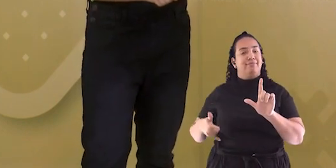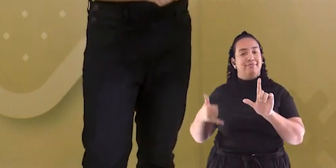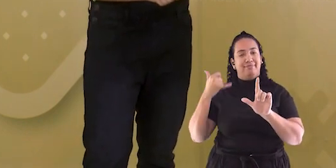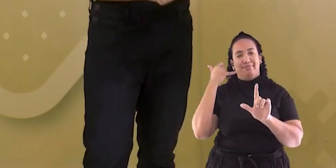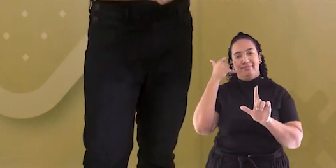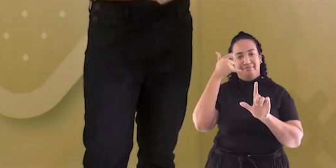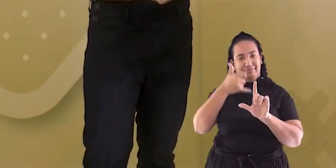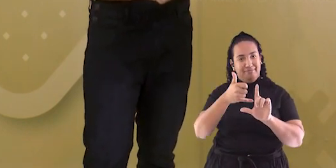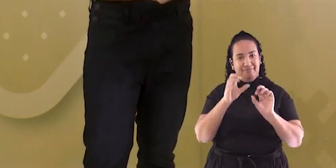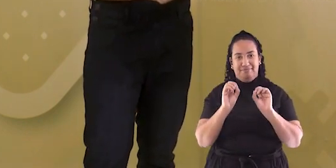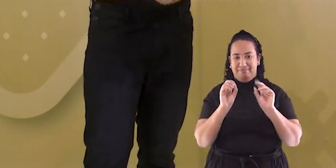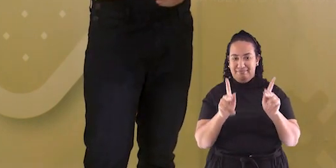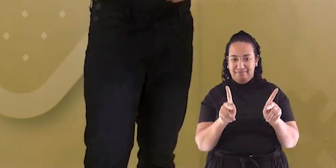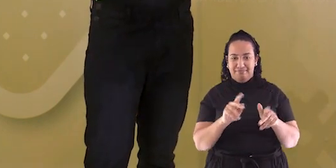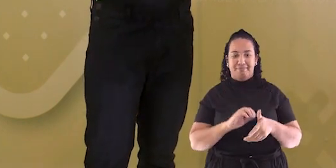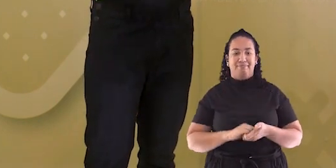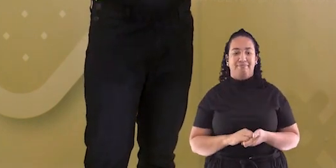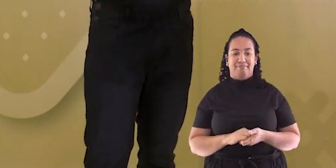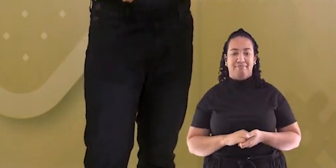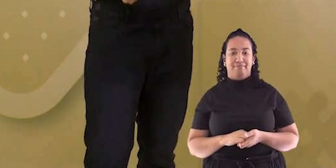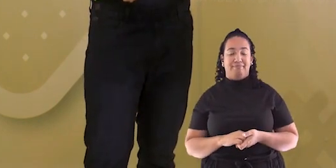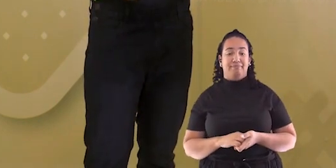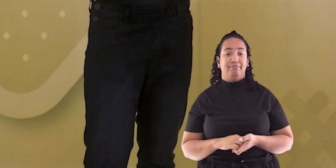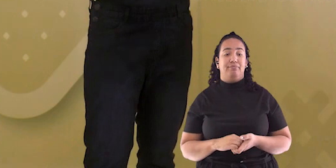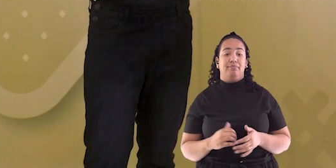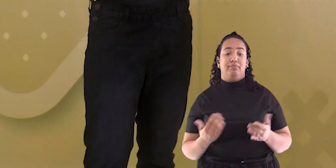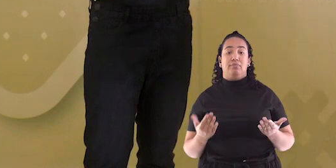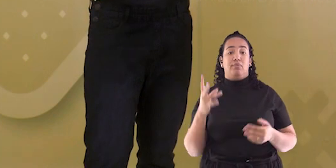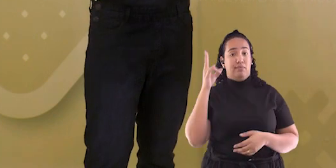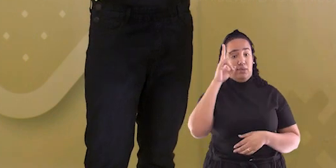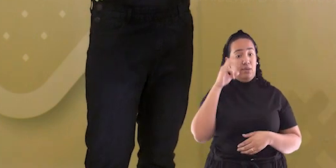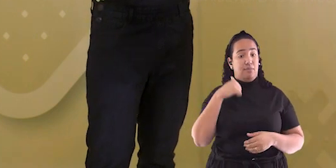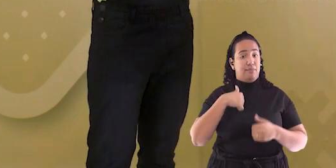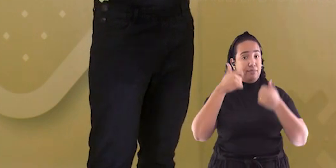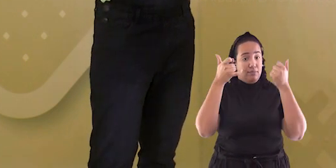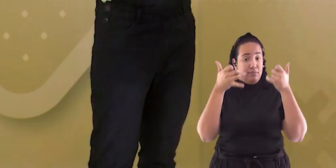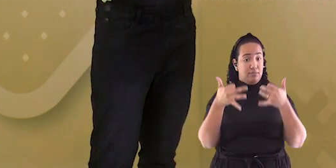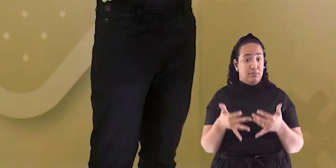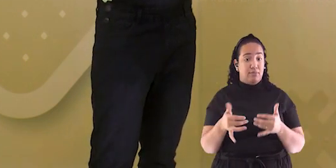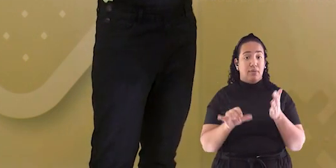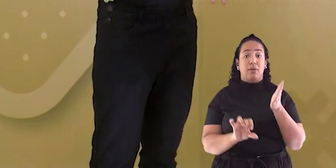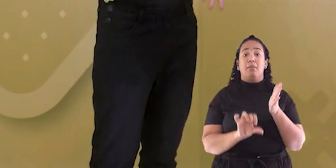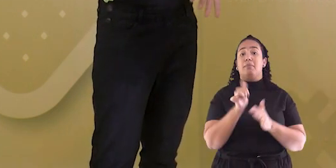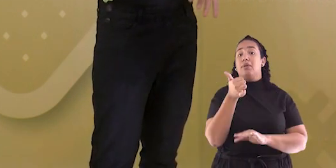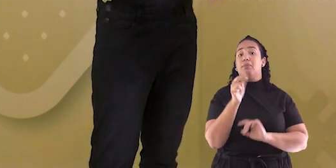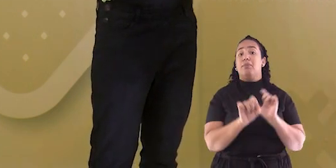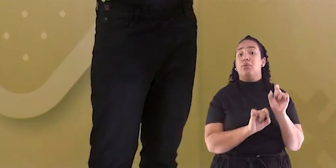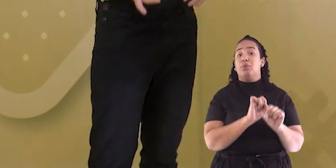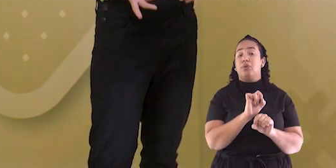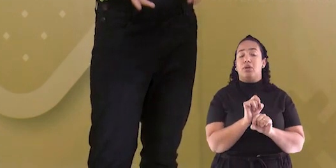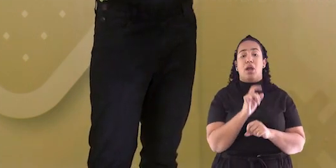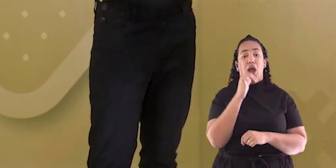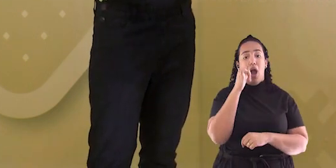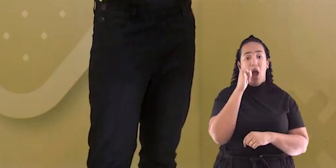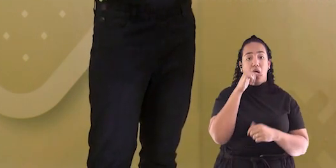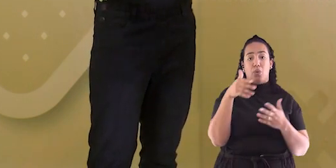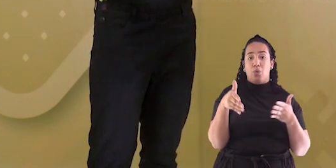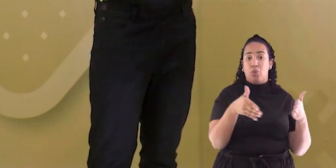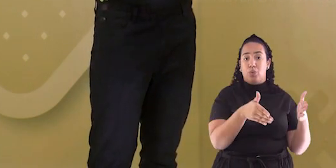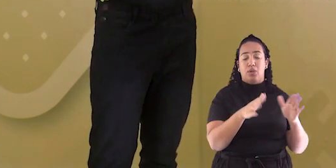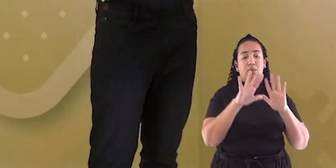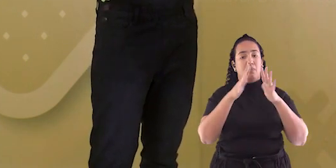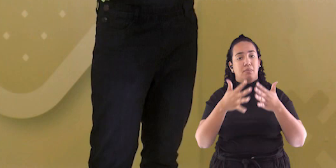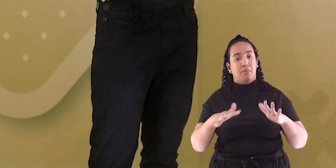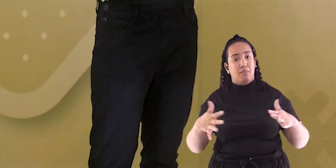fique com a gente. Show? Como dissemos no início, a primeira etapa é o aquecimento da água dos rios, lagos e